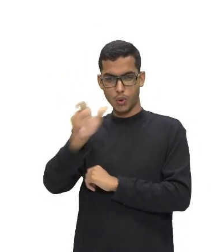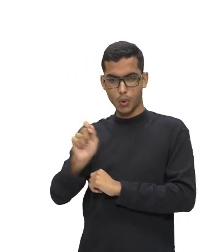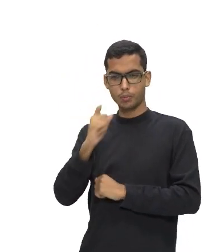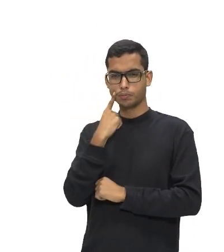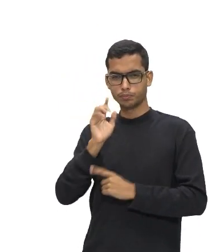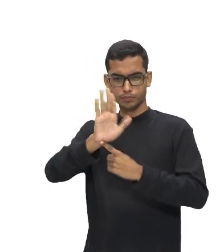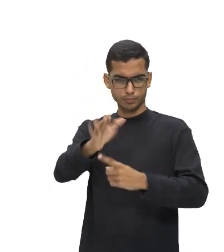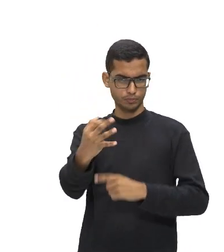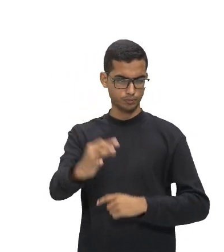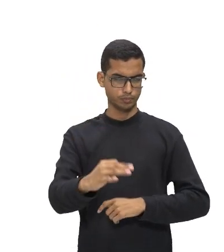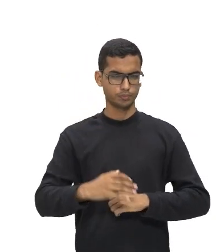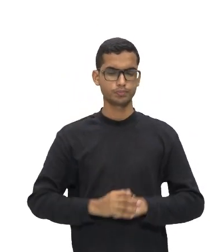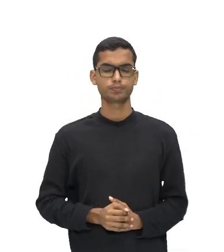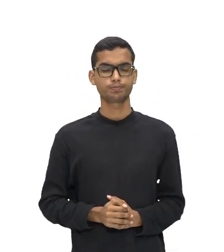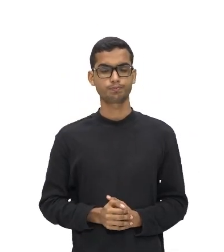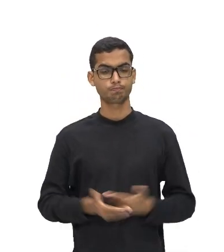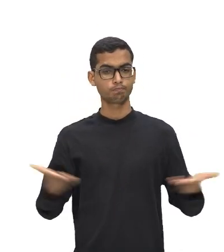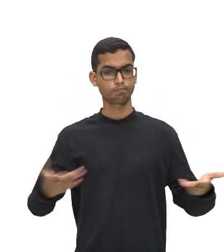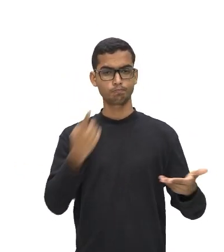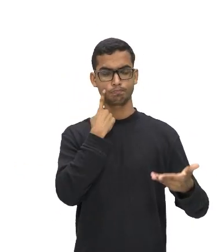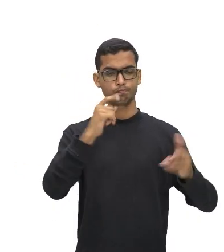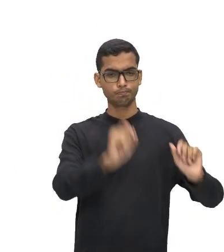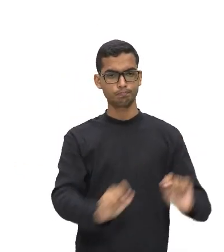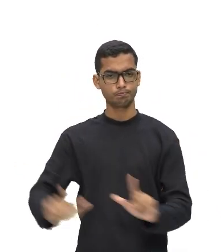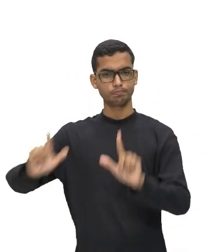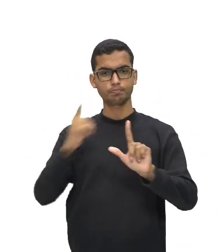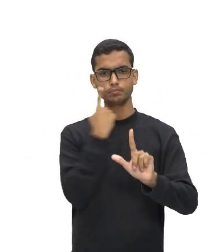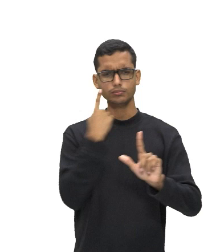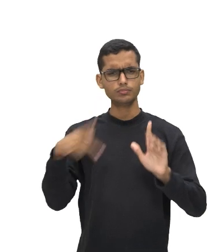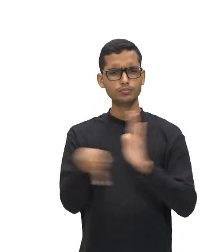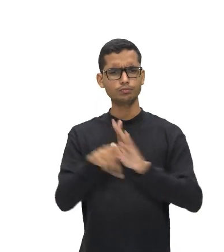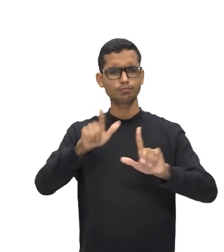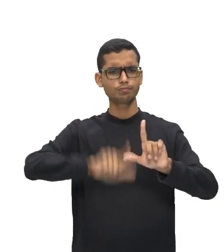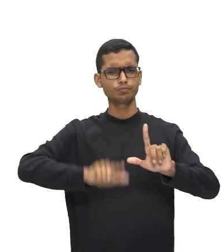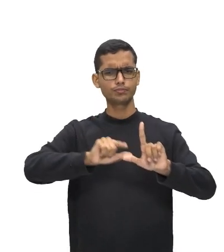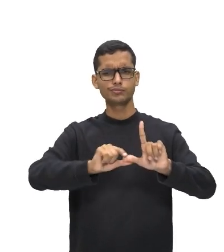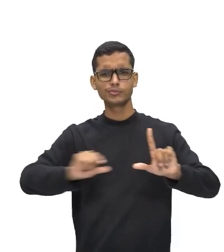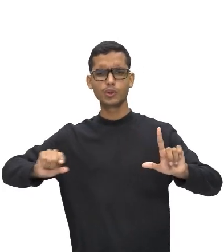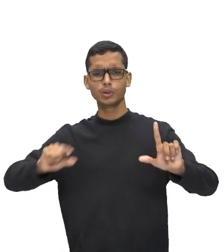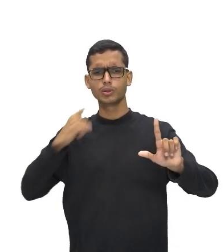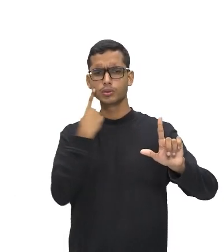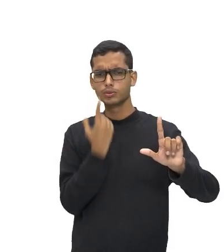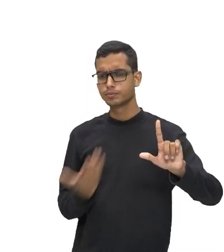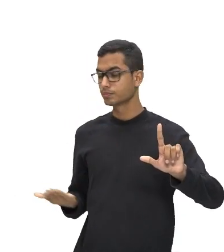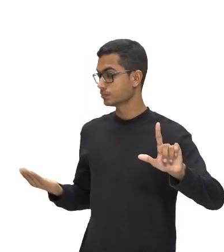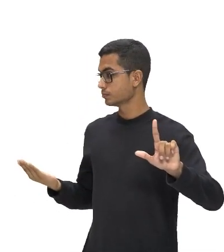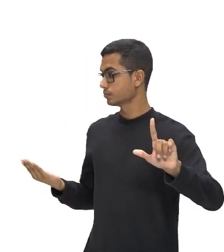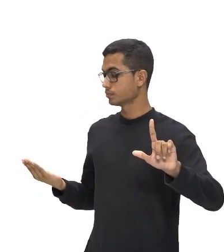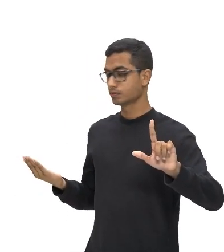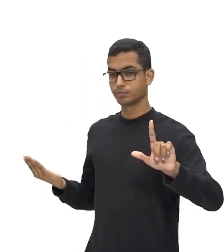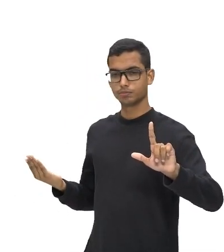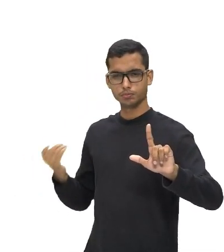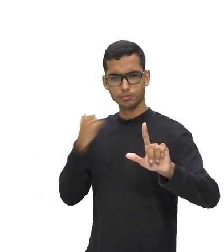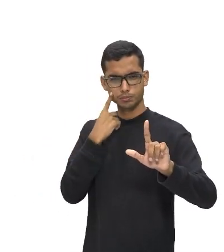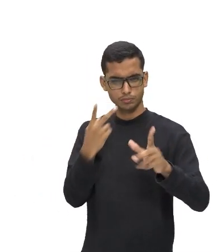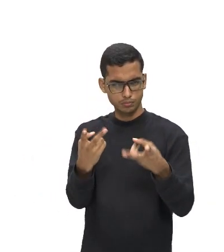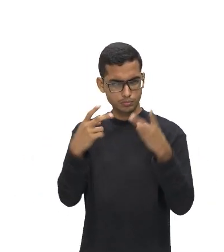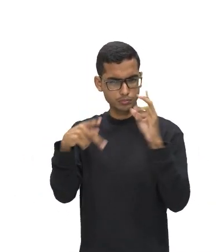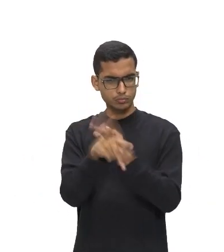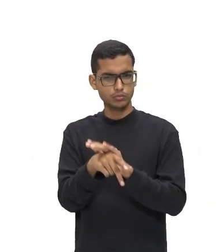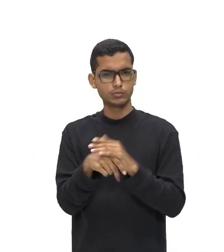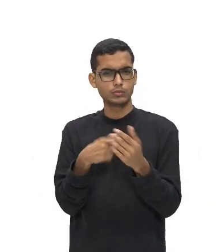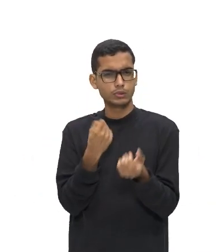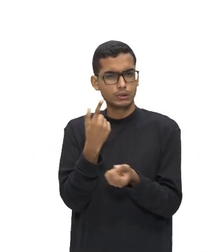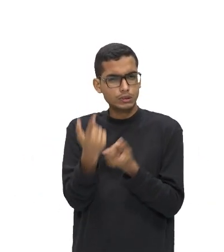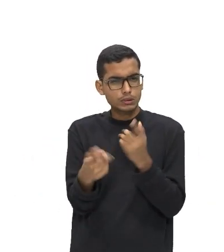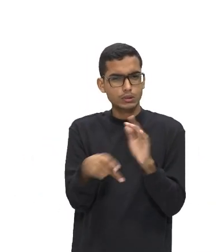certo? Seguido, então, a gente tem agora a legenda, que já está identificado para vocês. Geralmente é um retângulo, é um